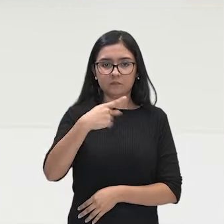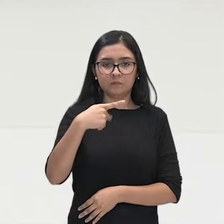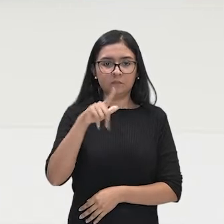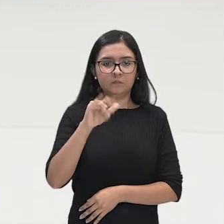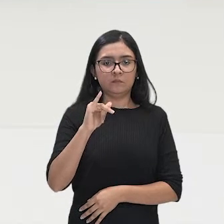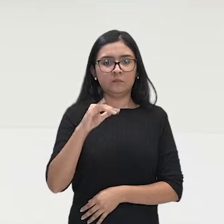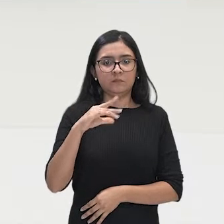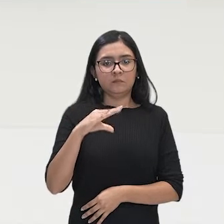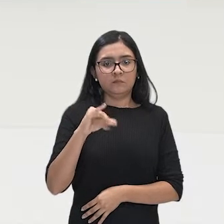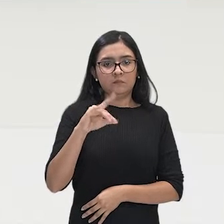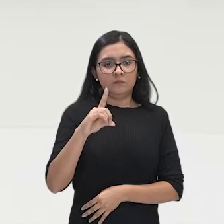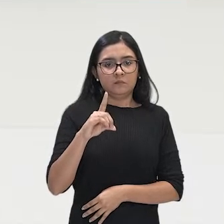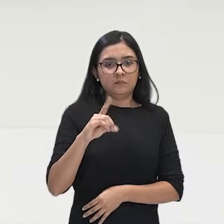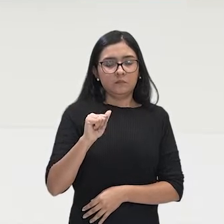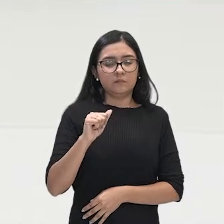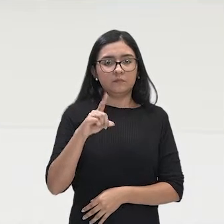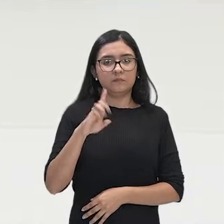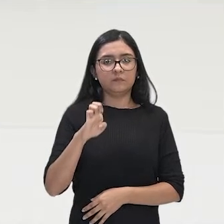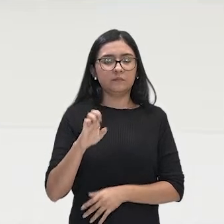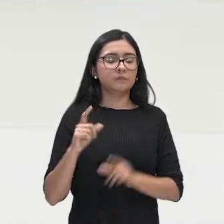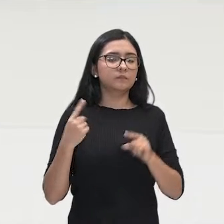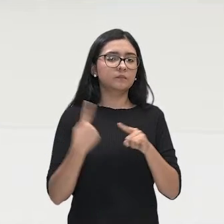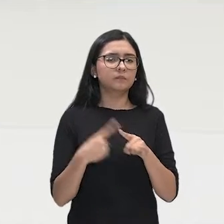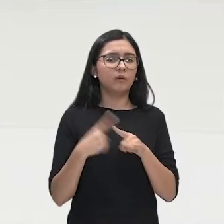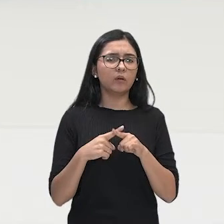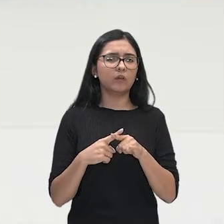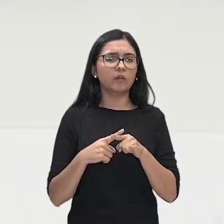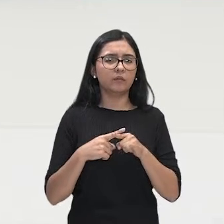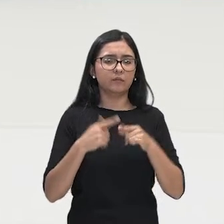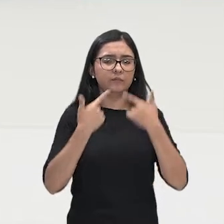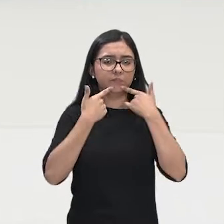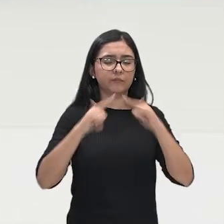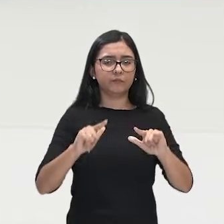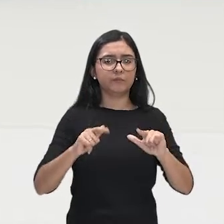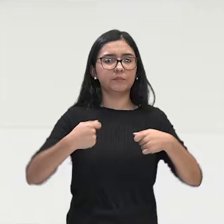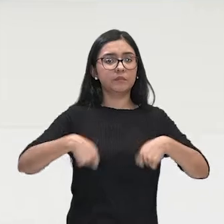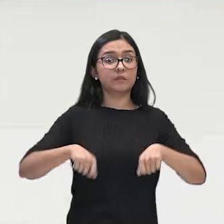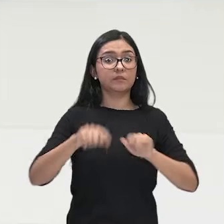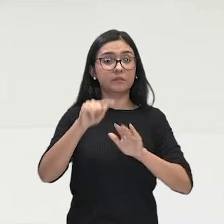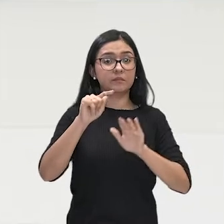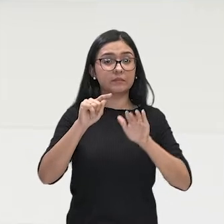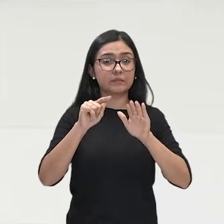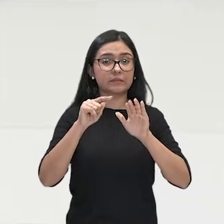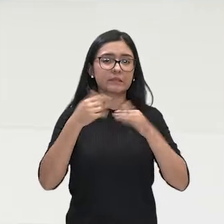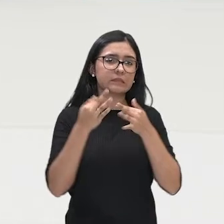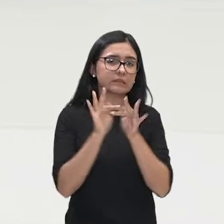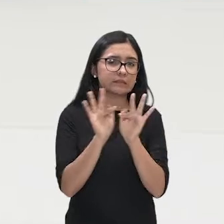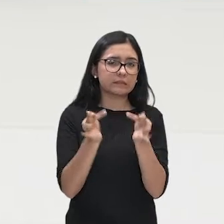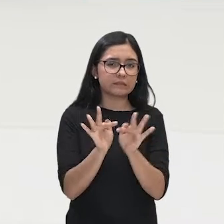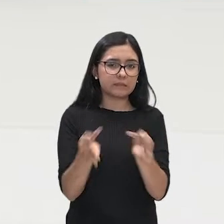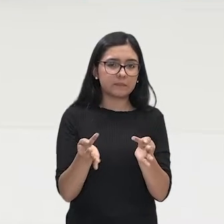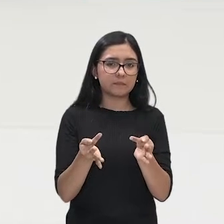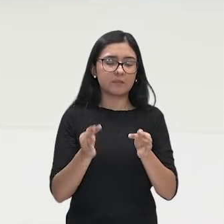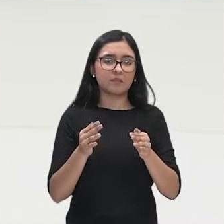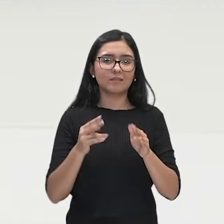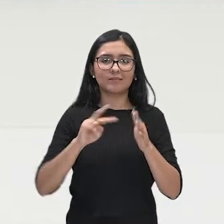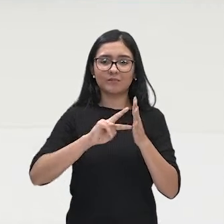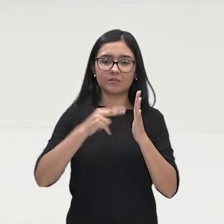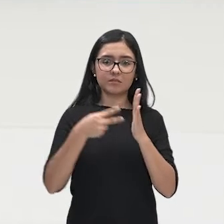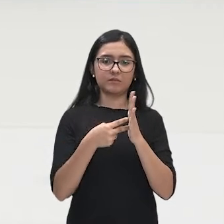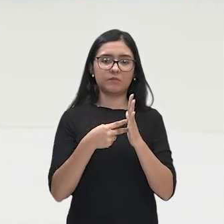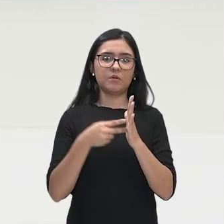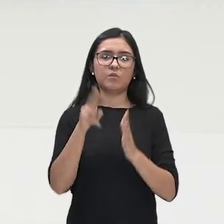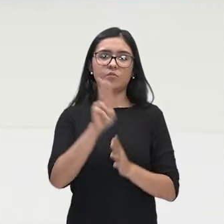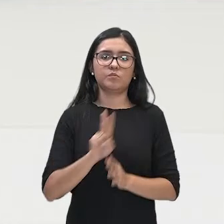Então, por que esta linguagem deve ser simples? Então, simples não significa eu usar uma